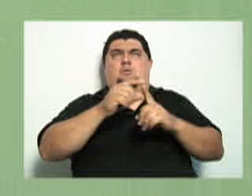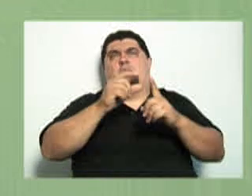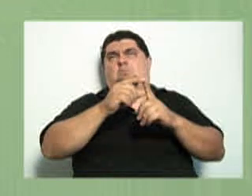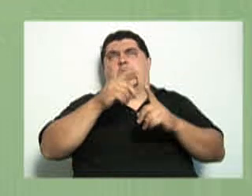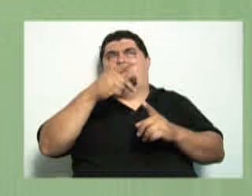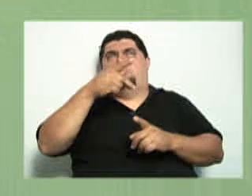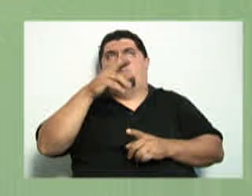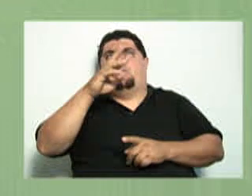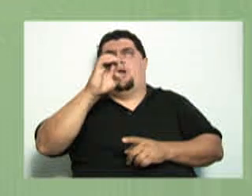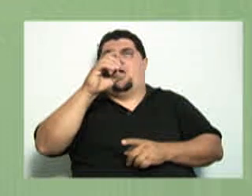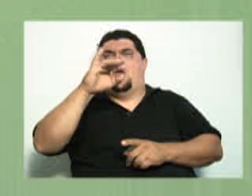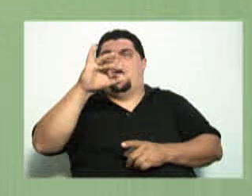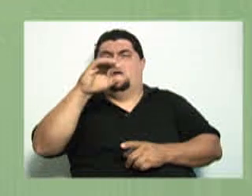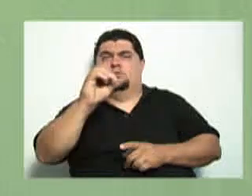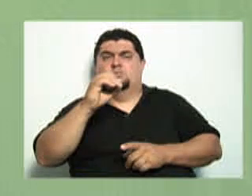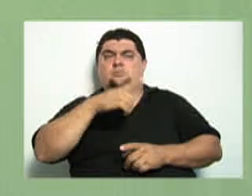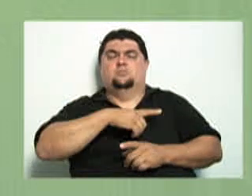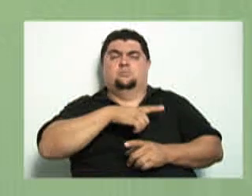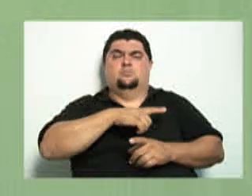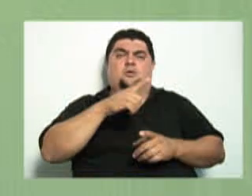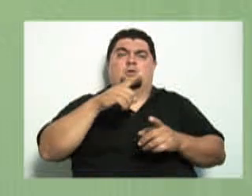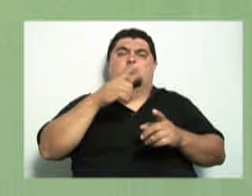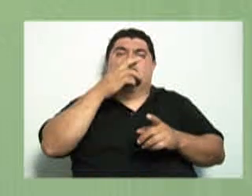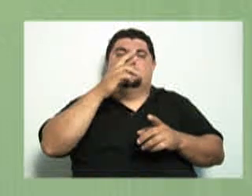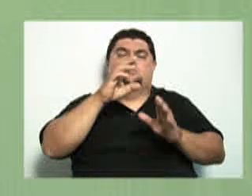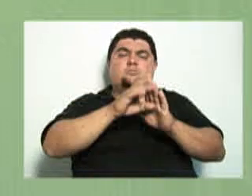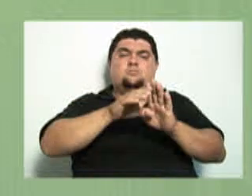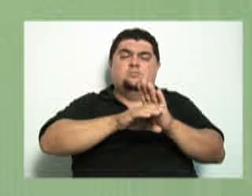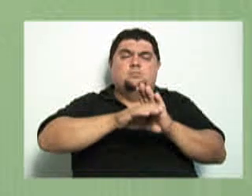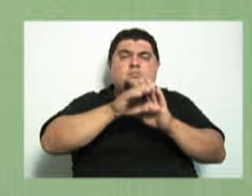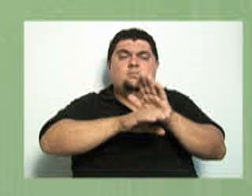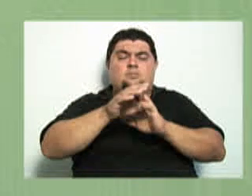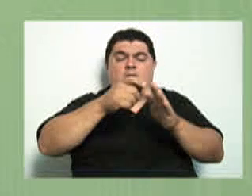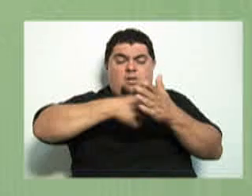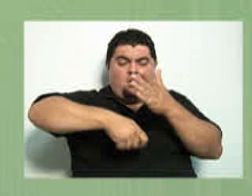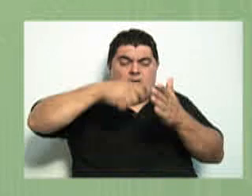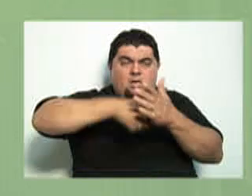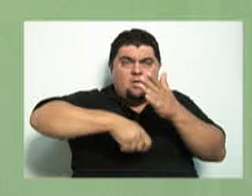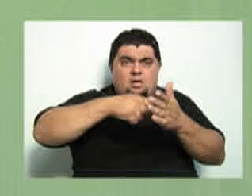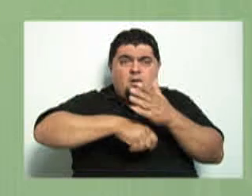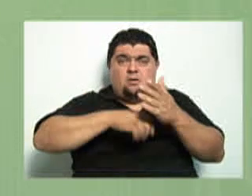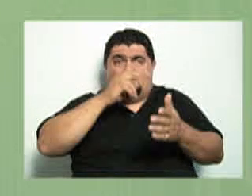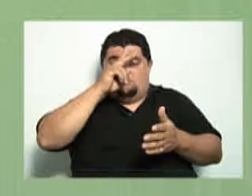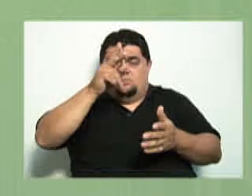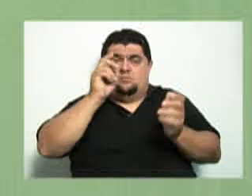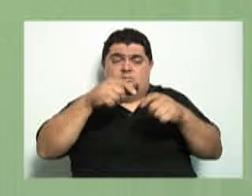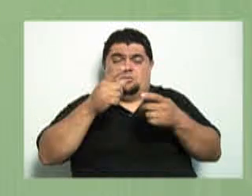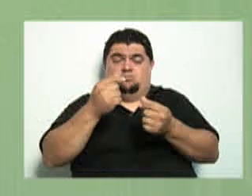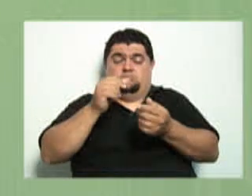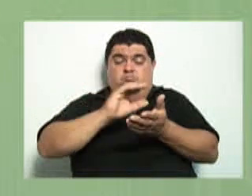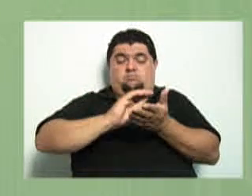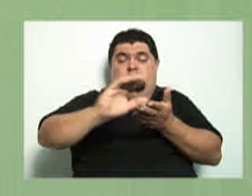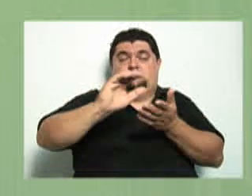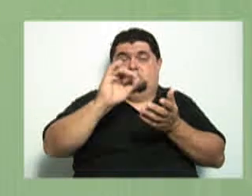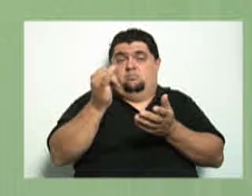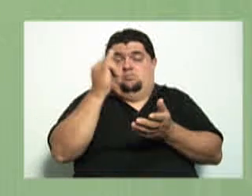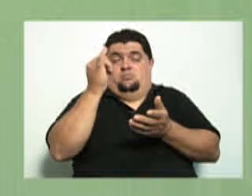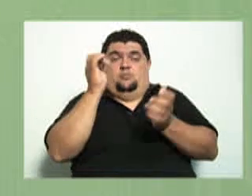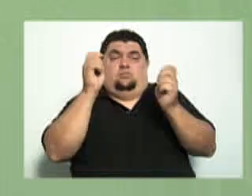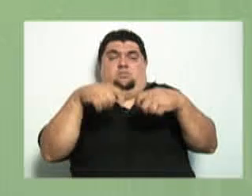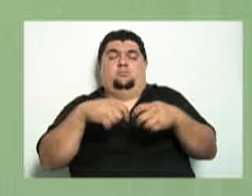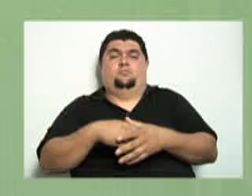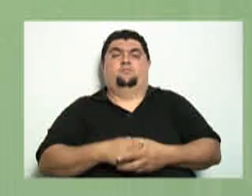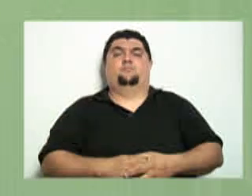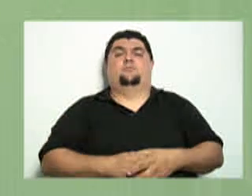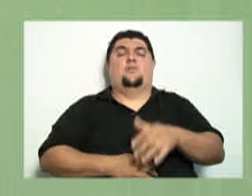e construções, ela está ligada ao conceito de regras fortes, um sistema de incentivos que seja importante e consolidado.